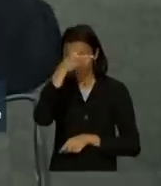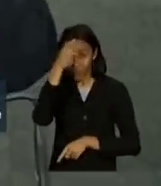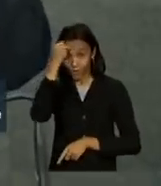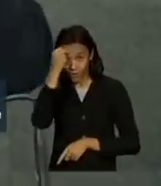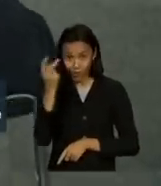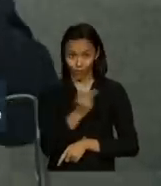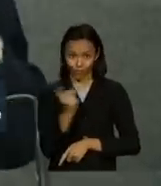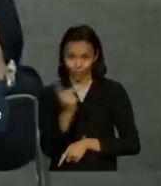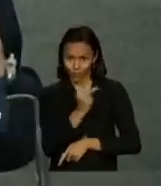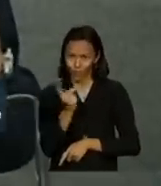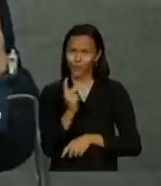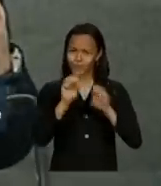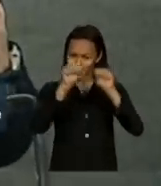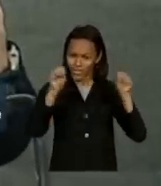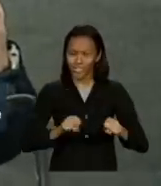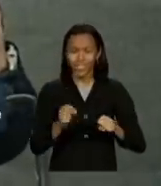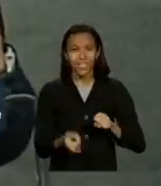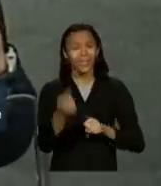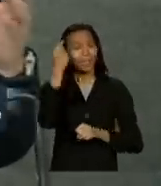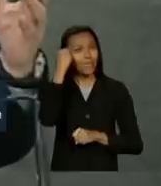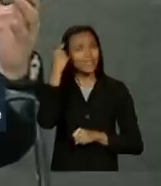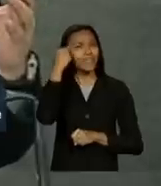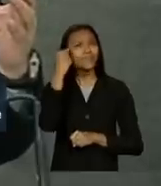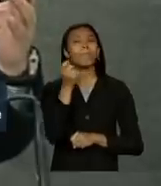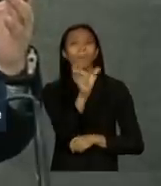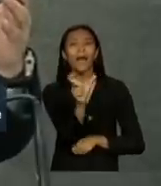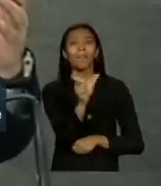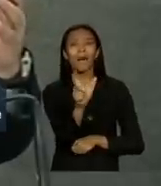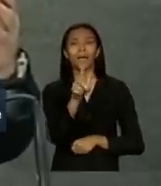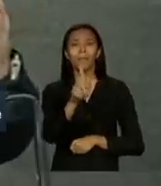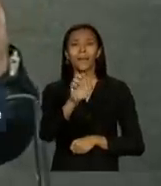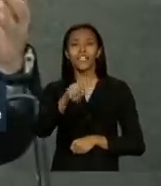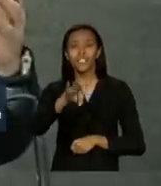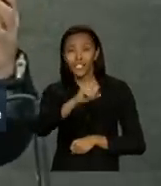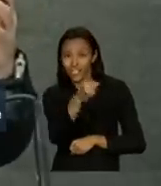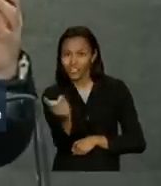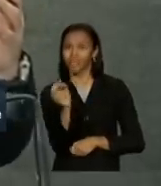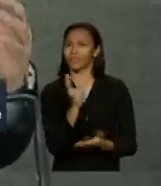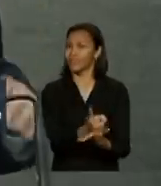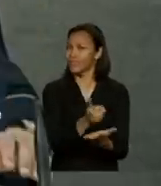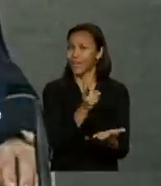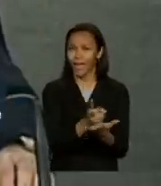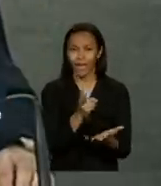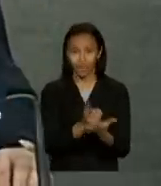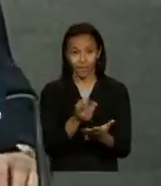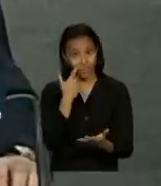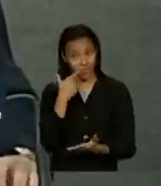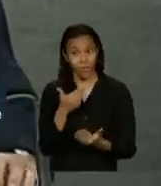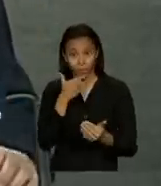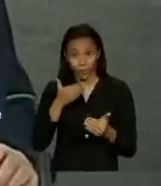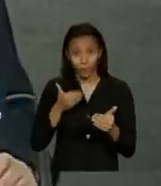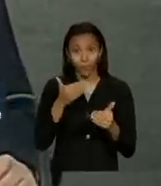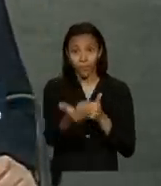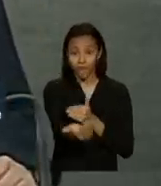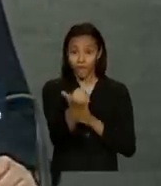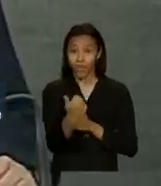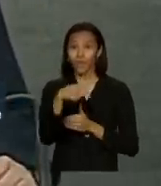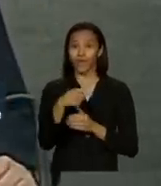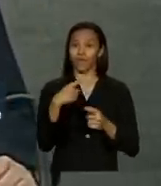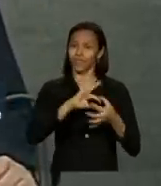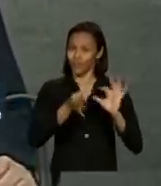gente que tem Gestão na cabeça tá certo com os nossos desafios aí de olimpíada etc né vou dizer eh